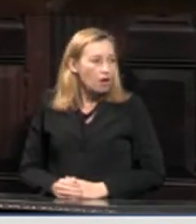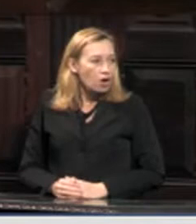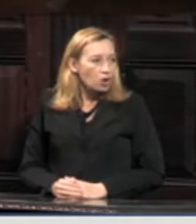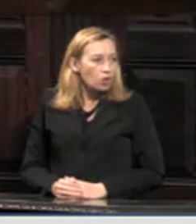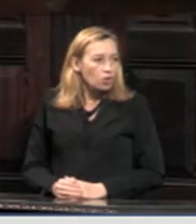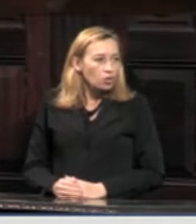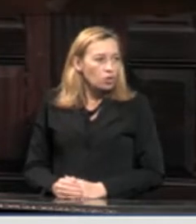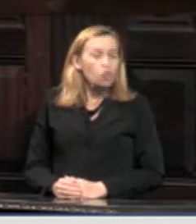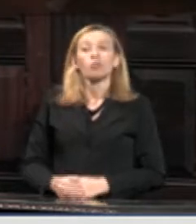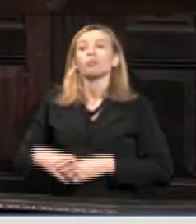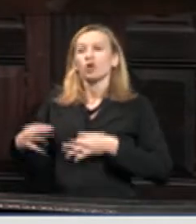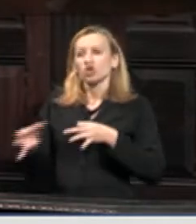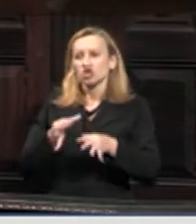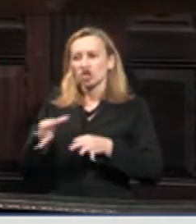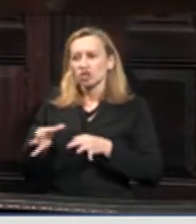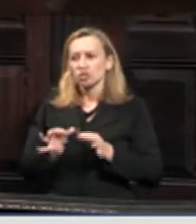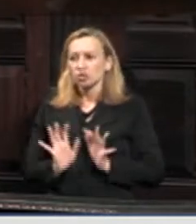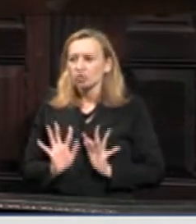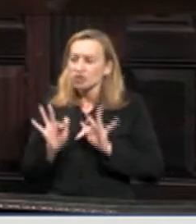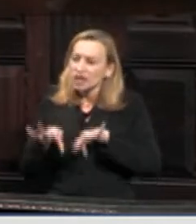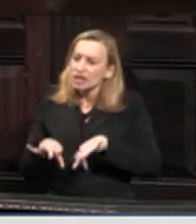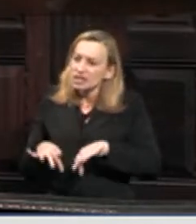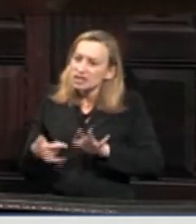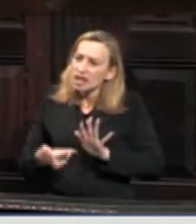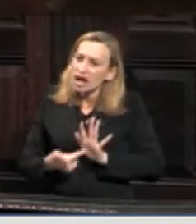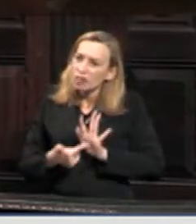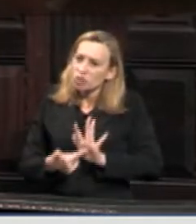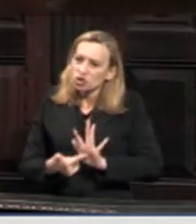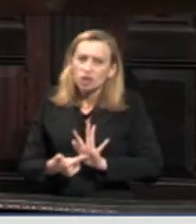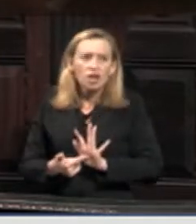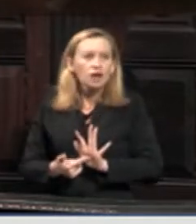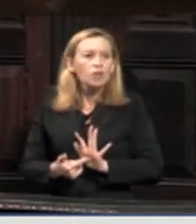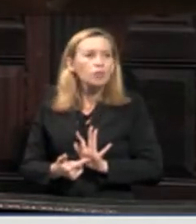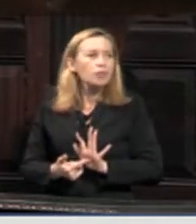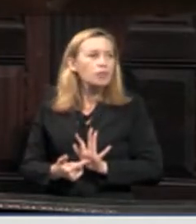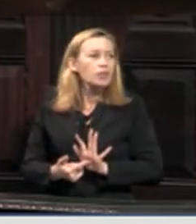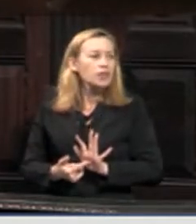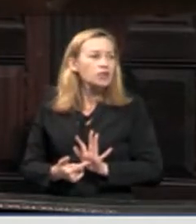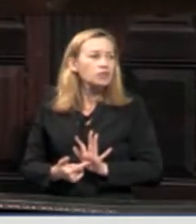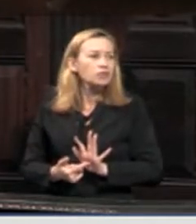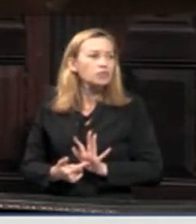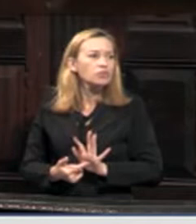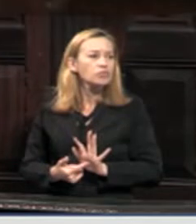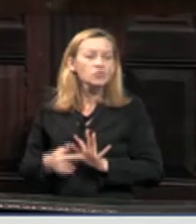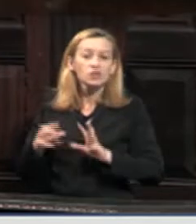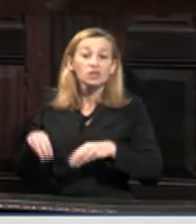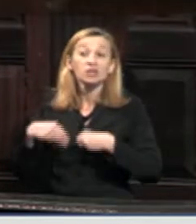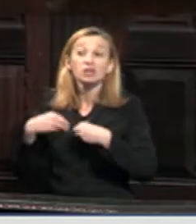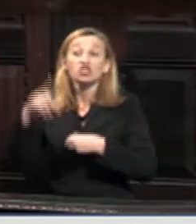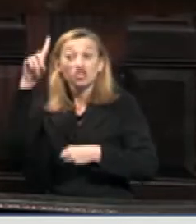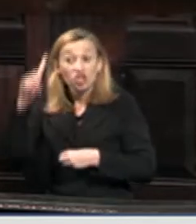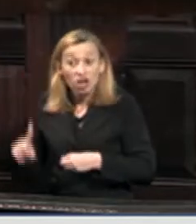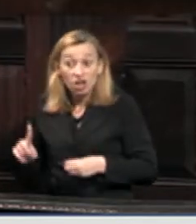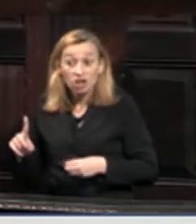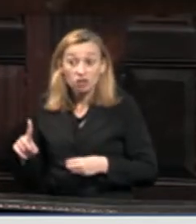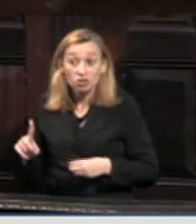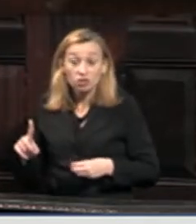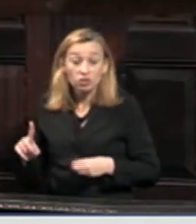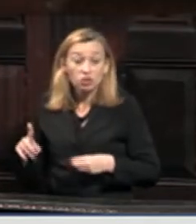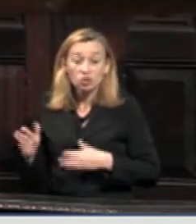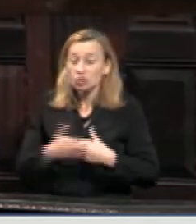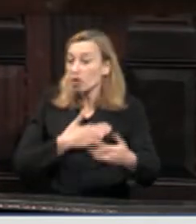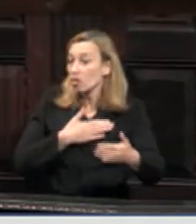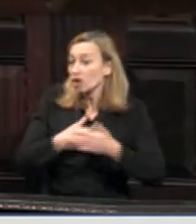ele, ao definir a garantia de atendimento em qualquer